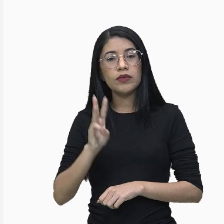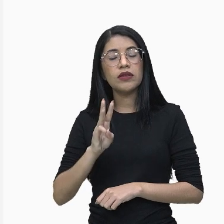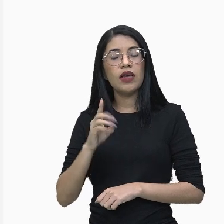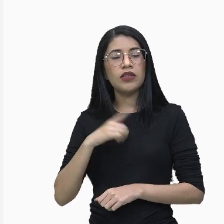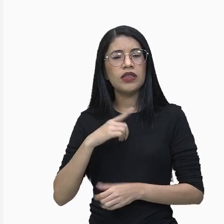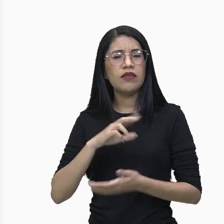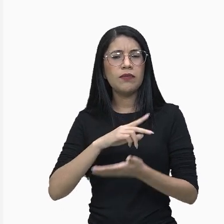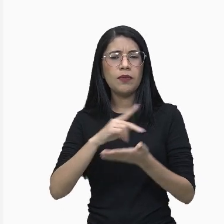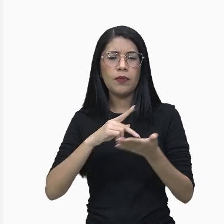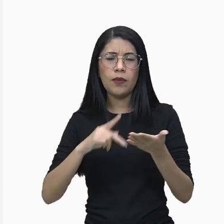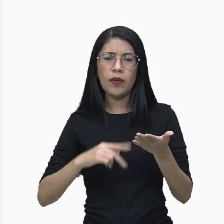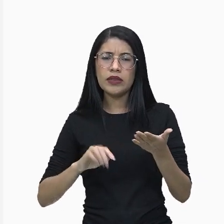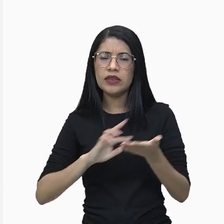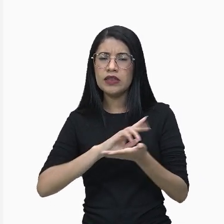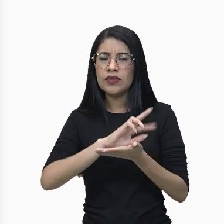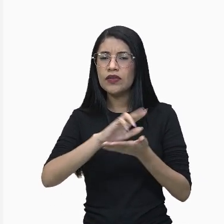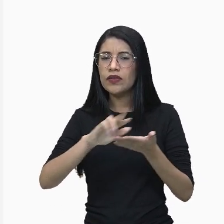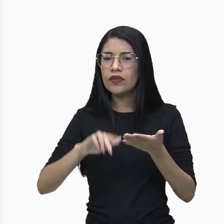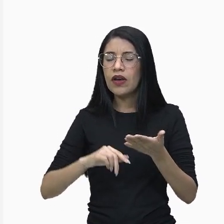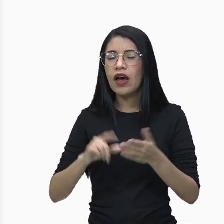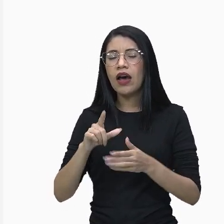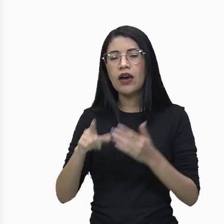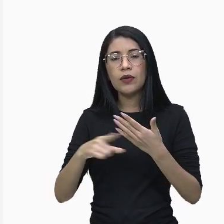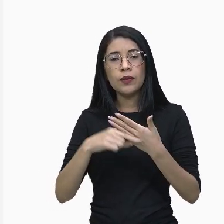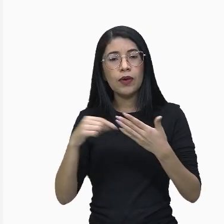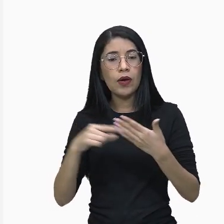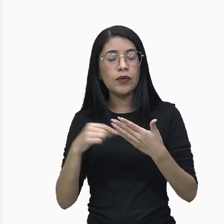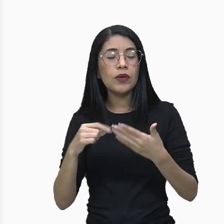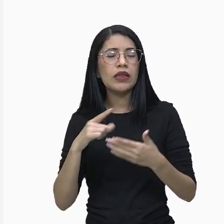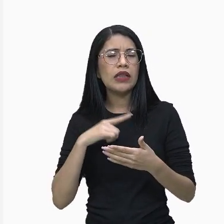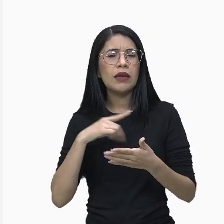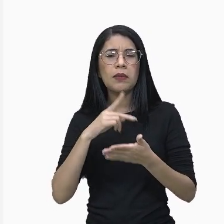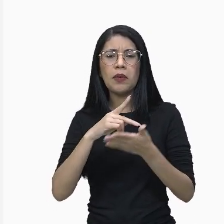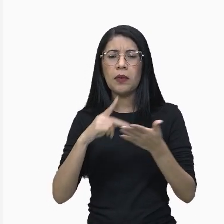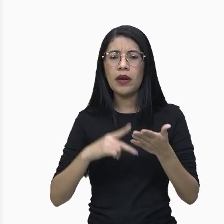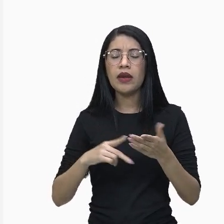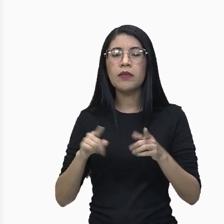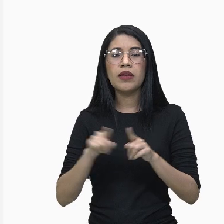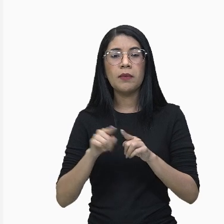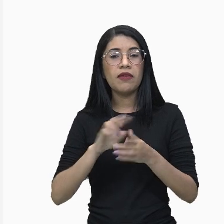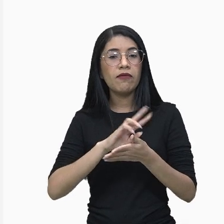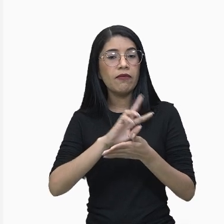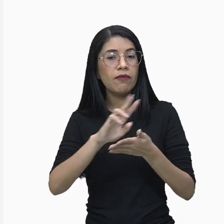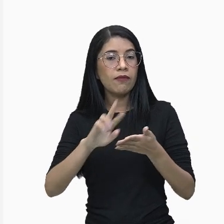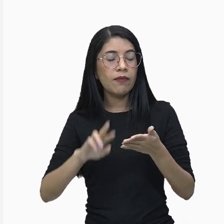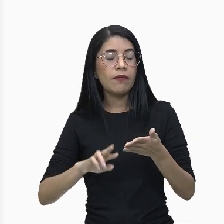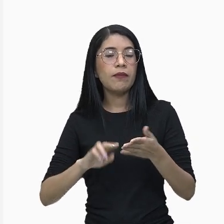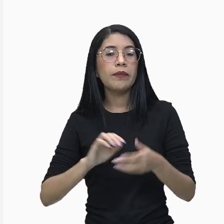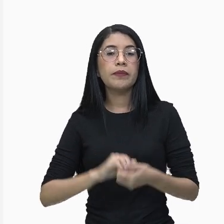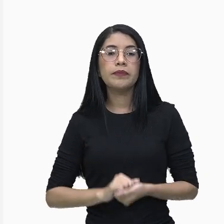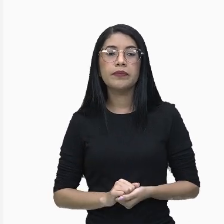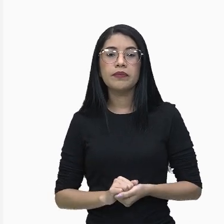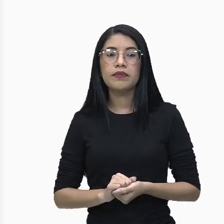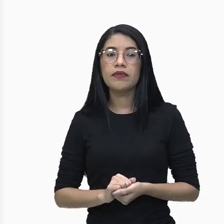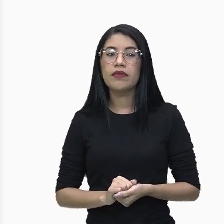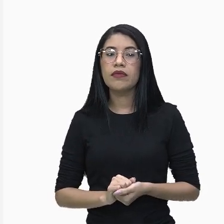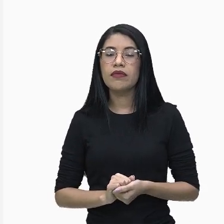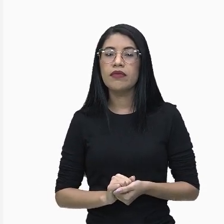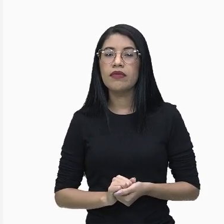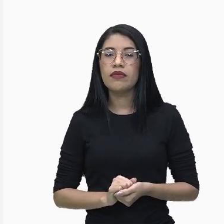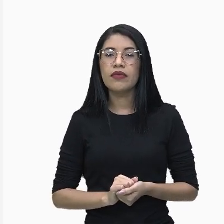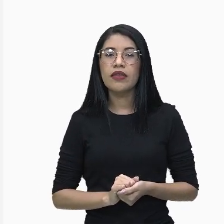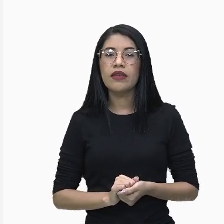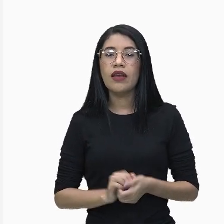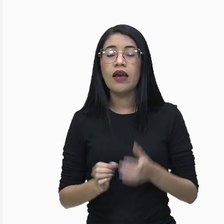Vinícius de Moraes ao qual não se restringe só a poemas é importante salientar como nós vimos ele fez uma produção